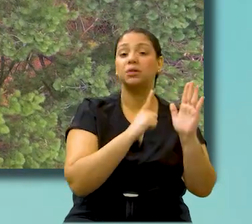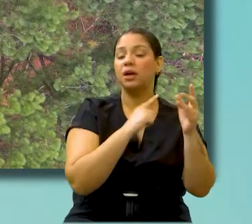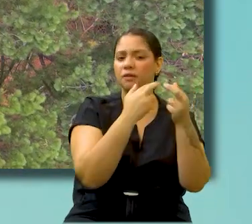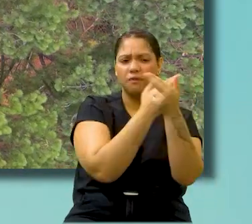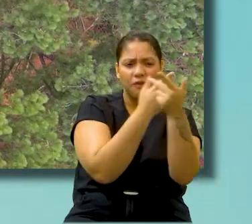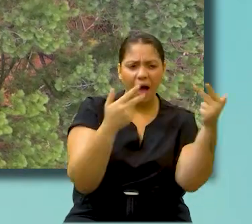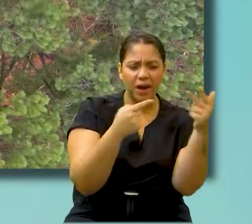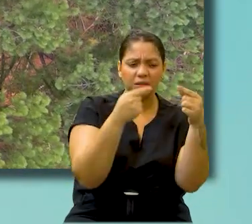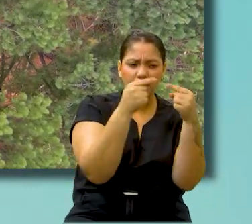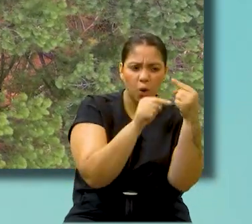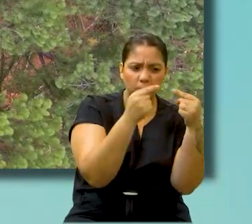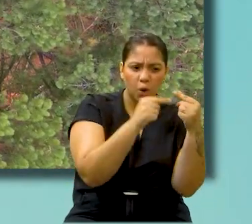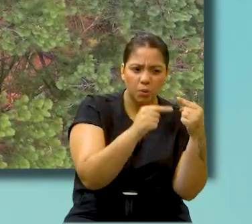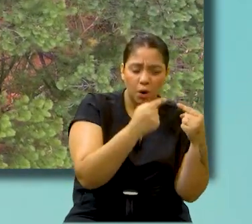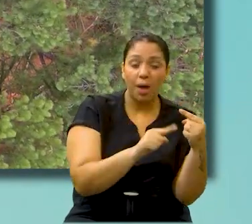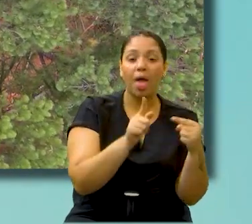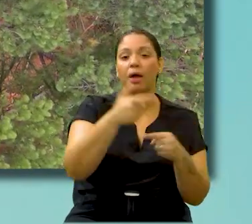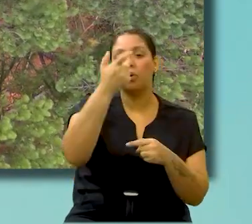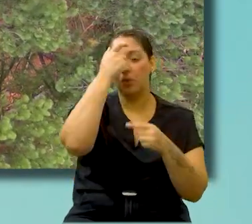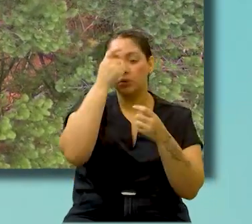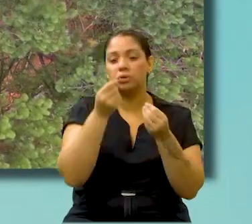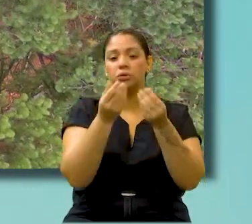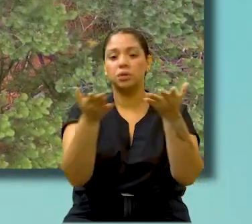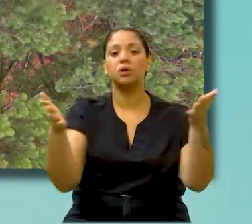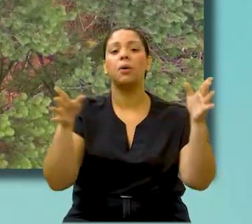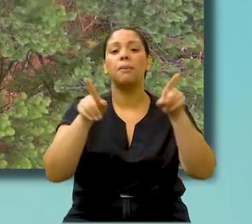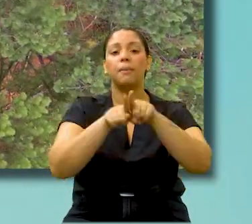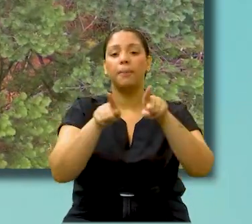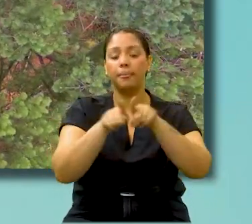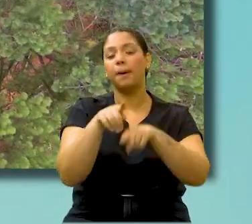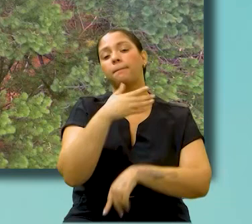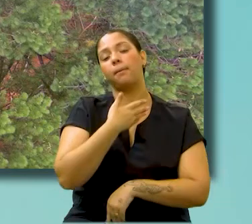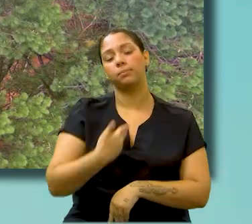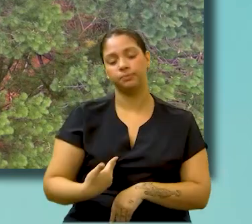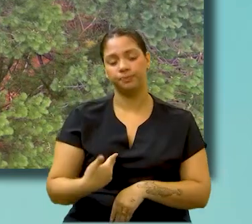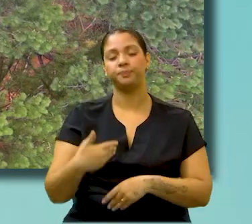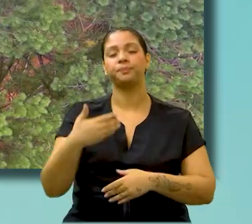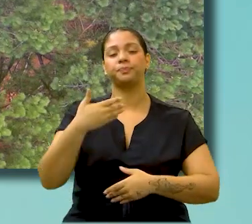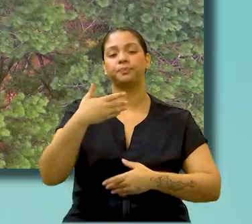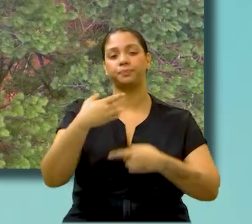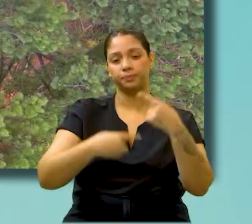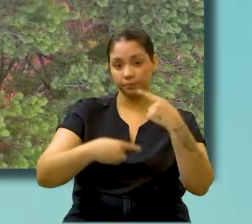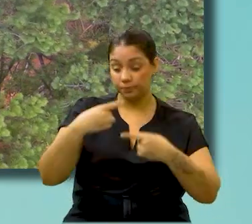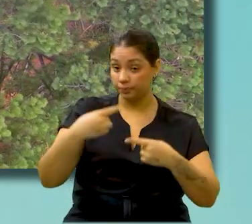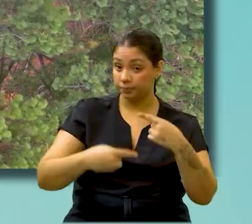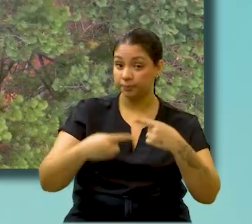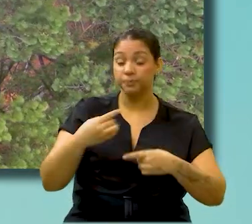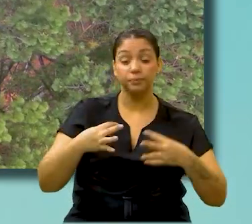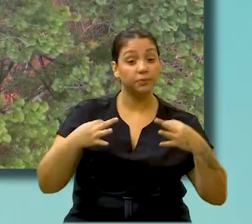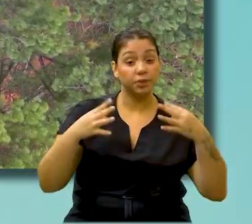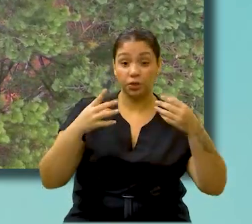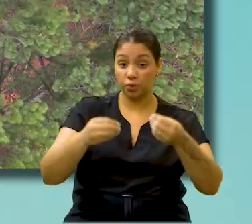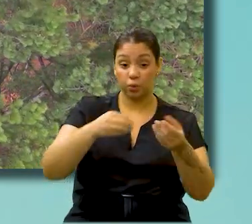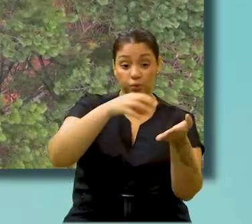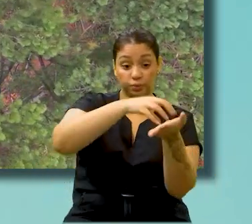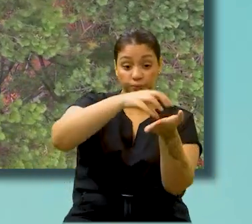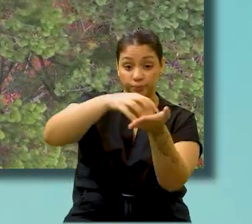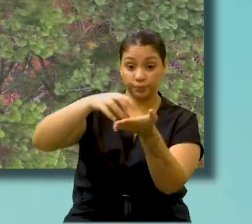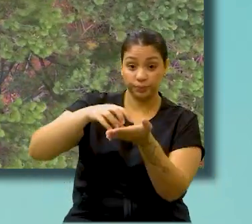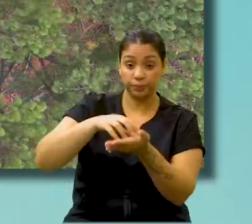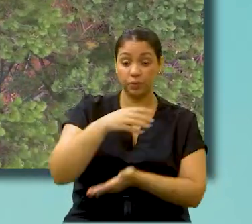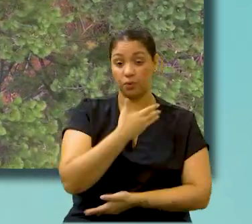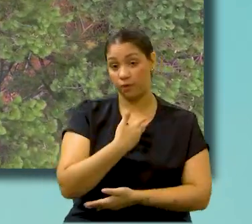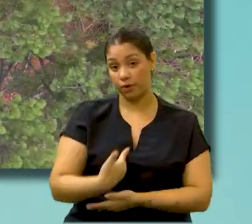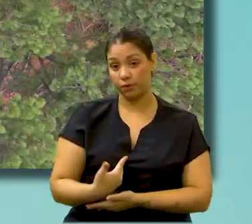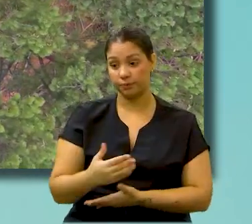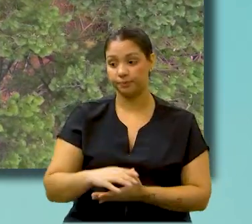muitas proibições, então acho que a primeira coisa é uma conscientização, mas é uma política pública de todos os entes